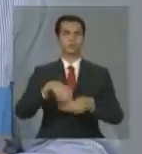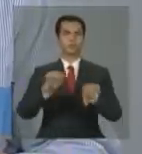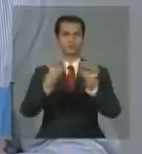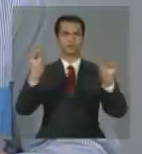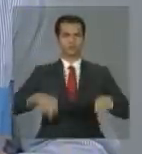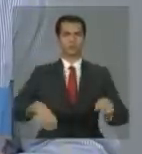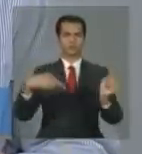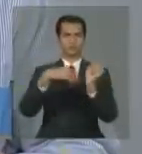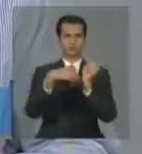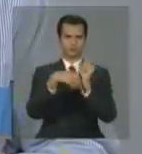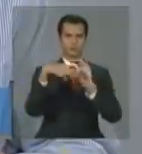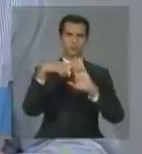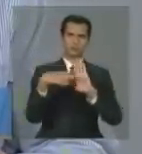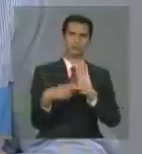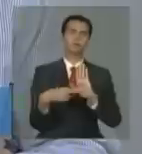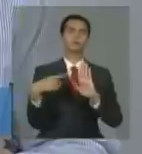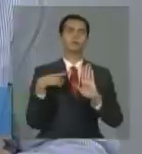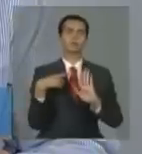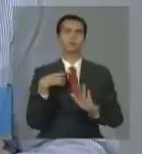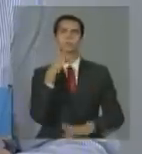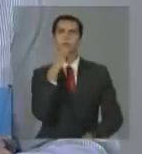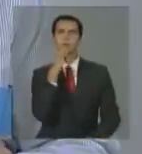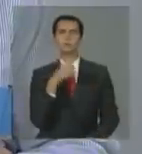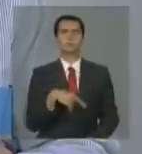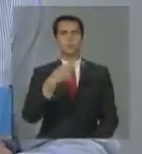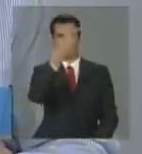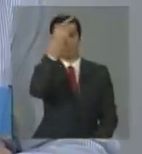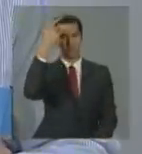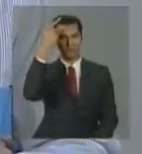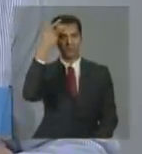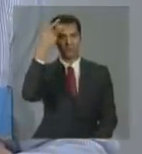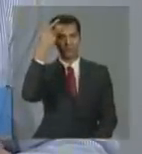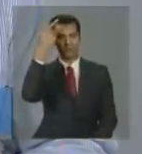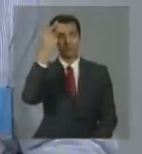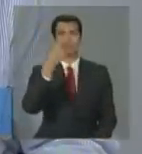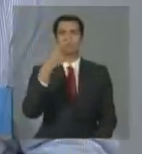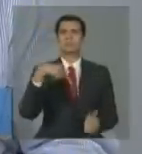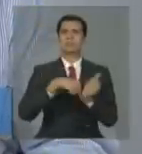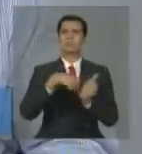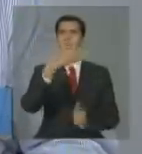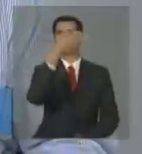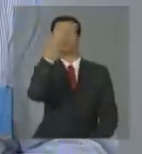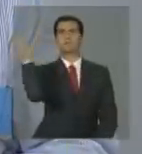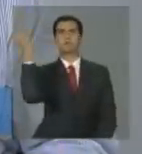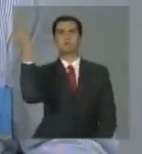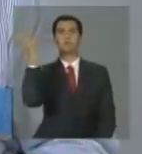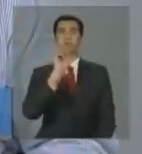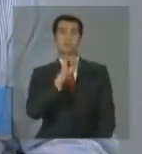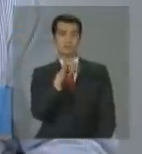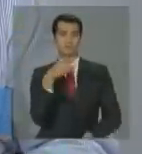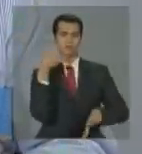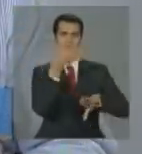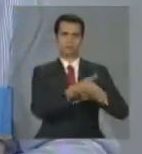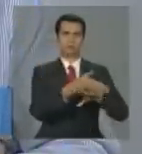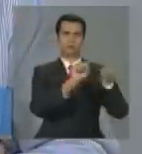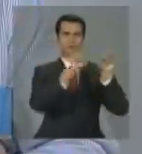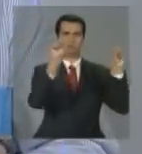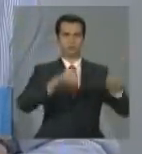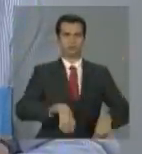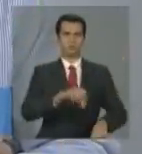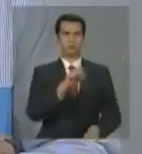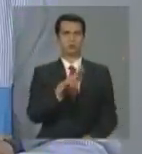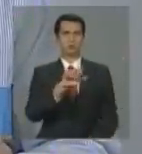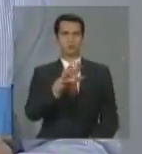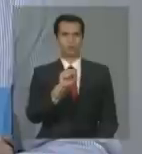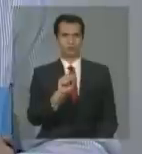identificar alguns. Esquecimento da senha. Se ele tentar por 5 vezes acessar o SAA, os sistemas da rede suas pelo